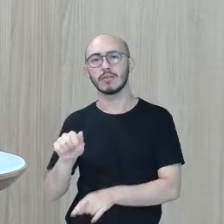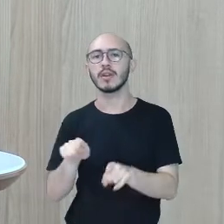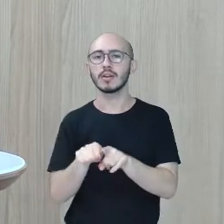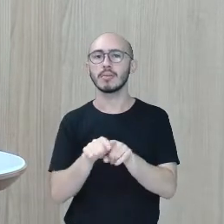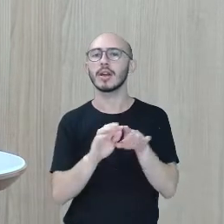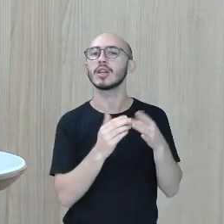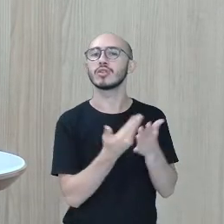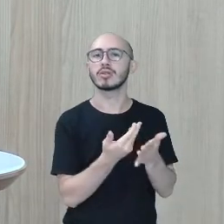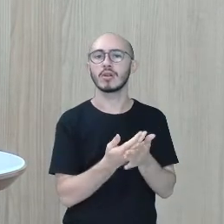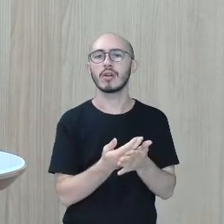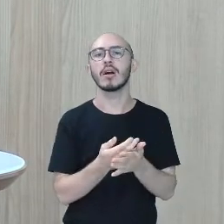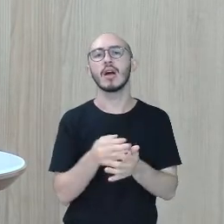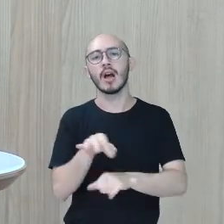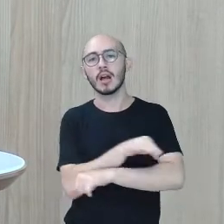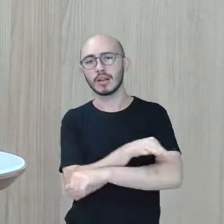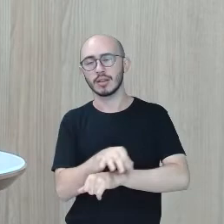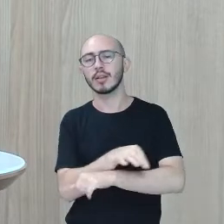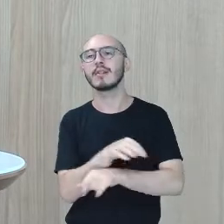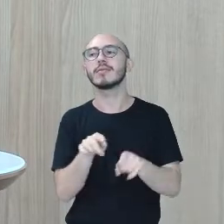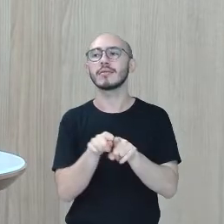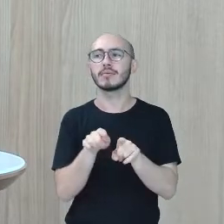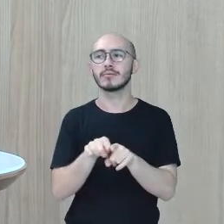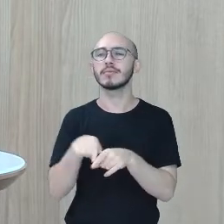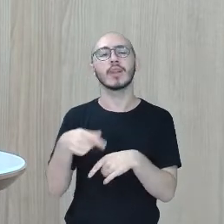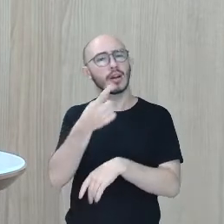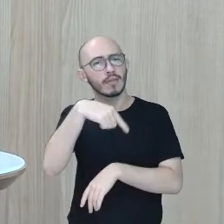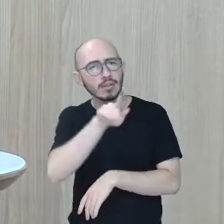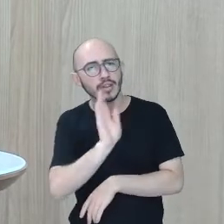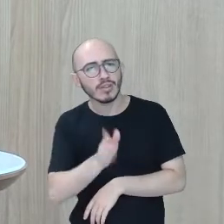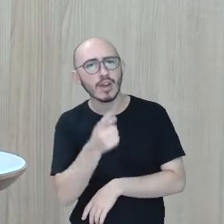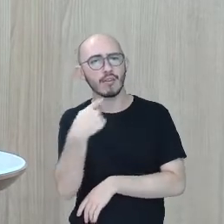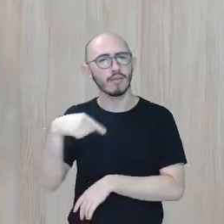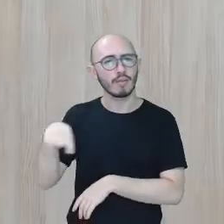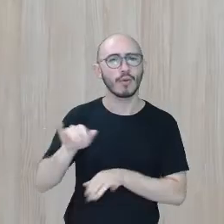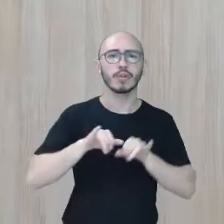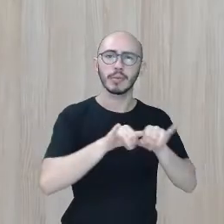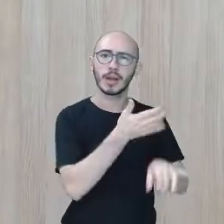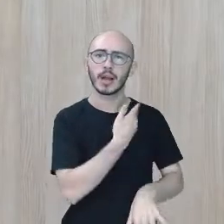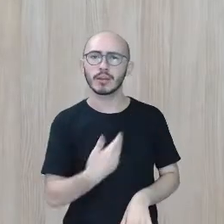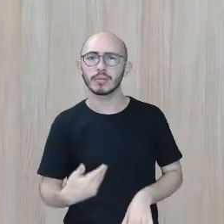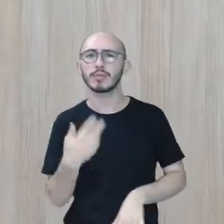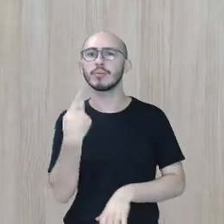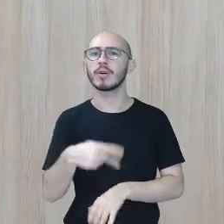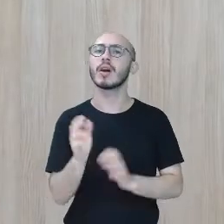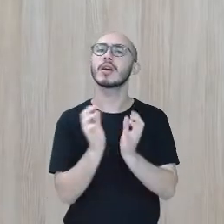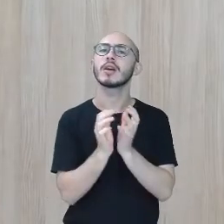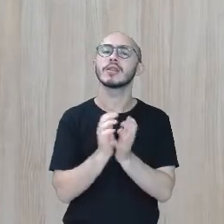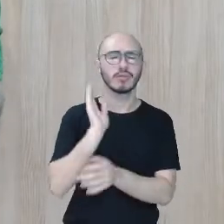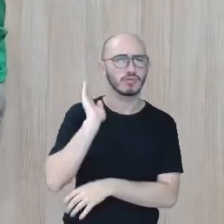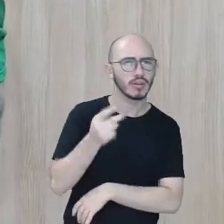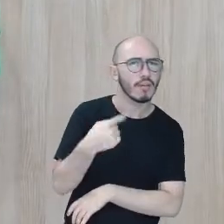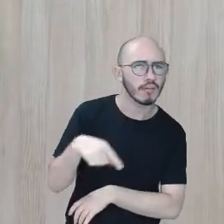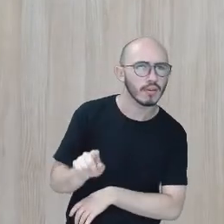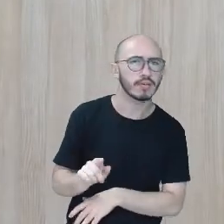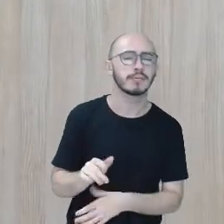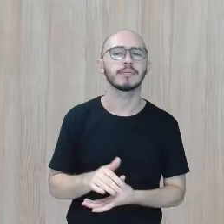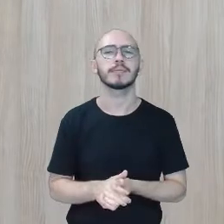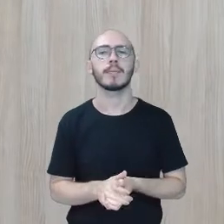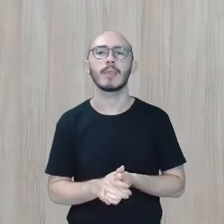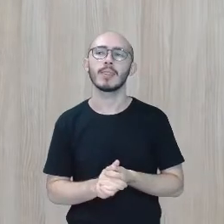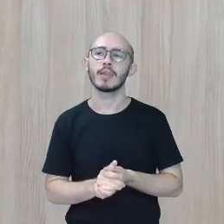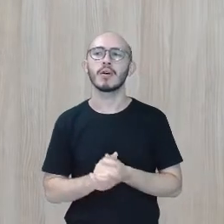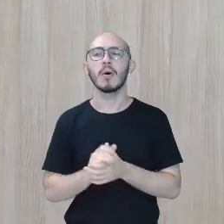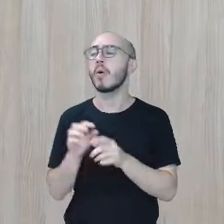foram ao mercado público, né? Isso, responde aí no chat. Se você já foi em algum mercado público, mercado ou